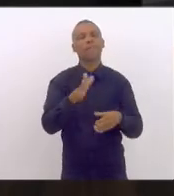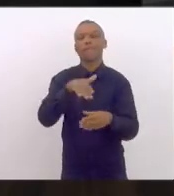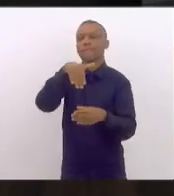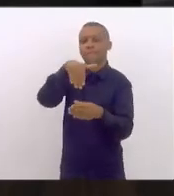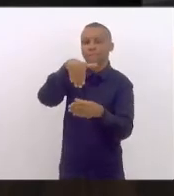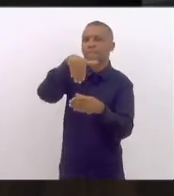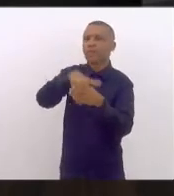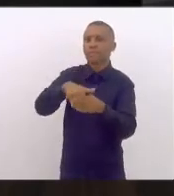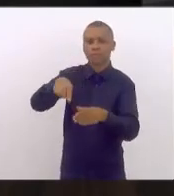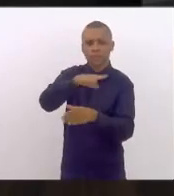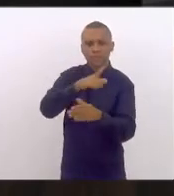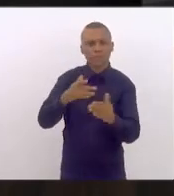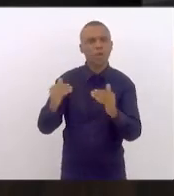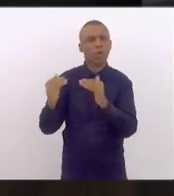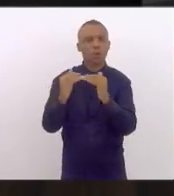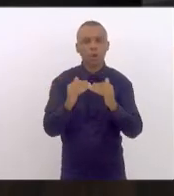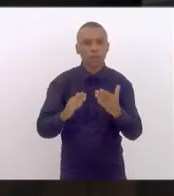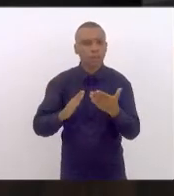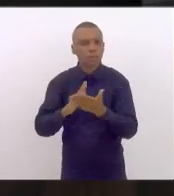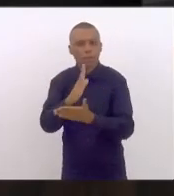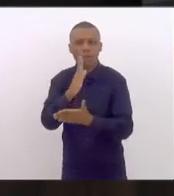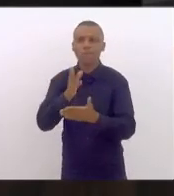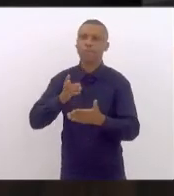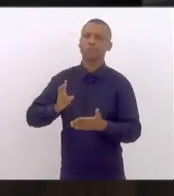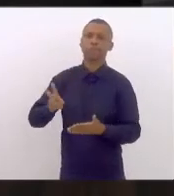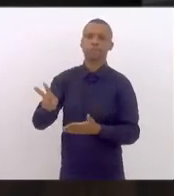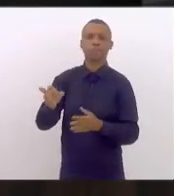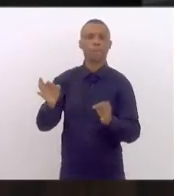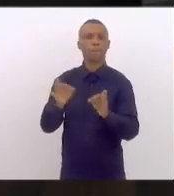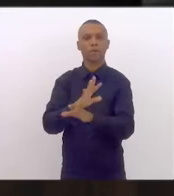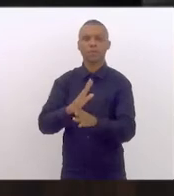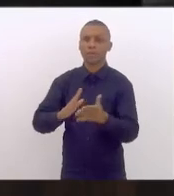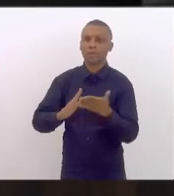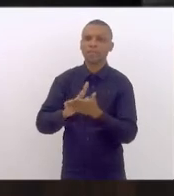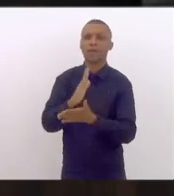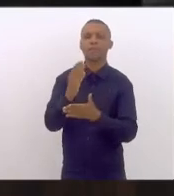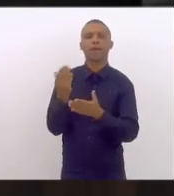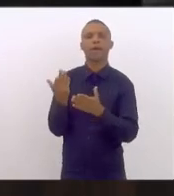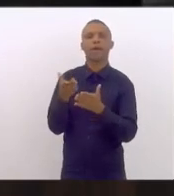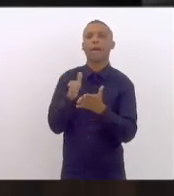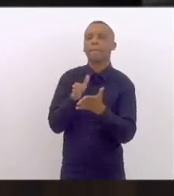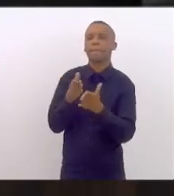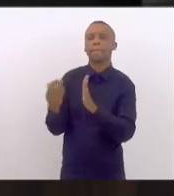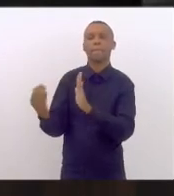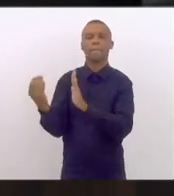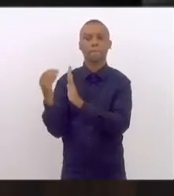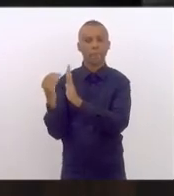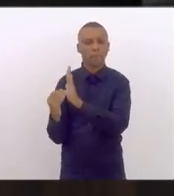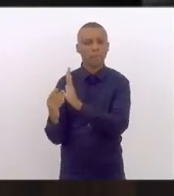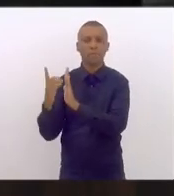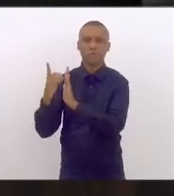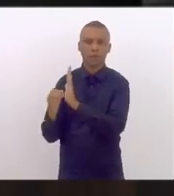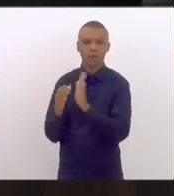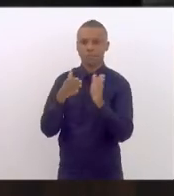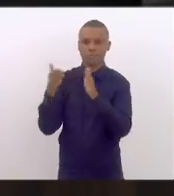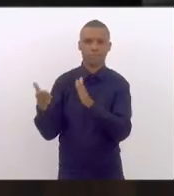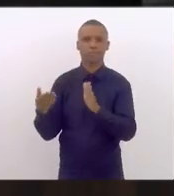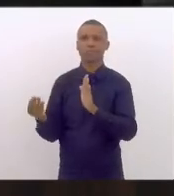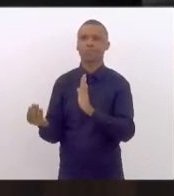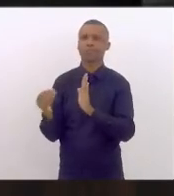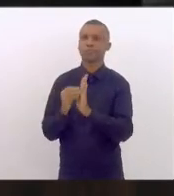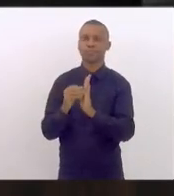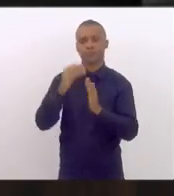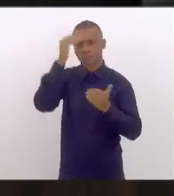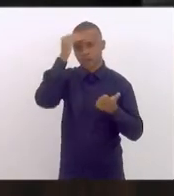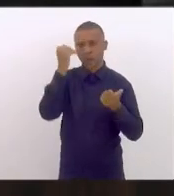seus que aprovam permaneçam Como estão aprovado vai a publicação do dia de acordo com o primeiro